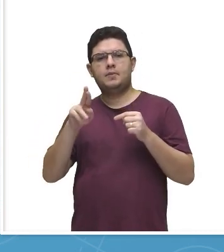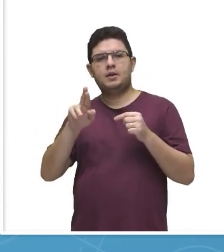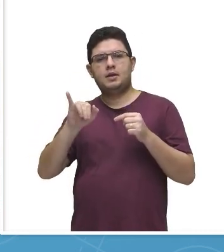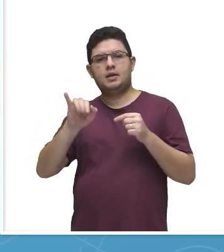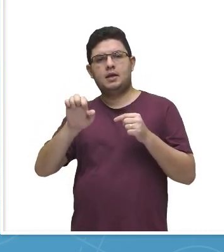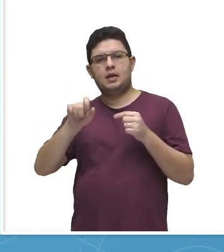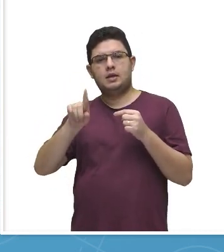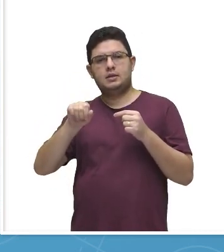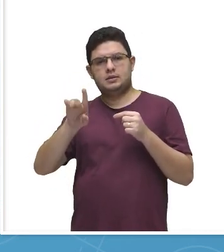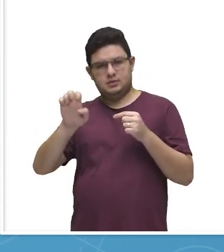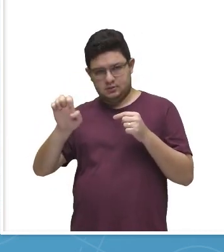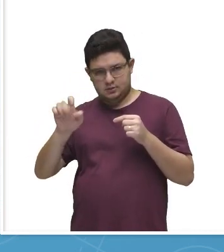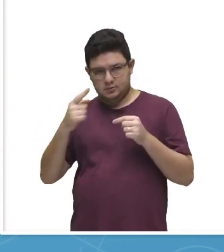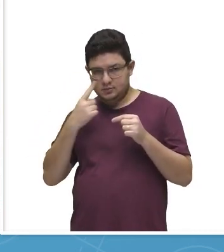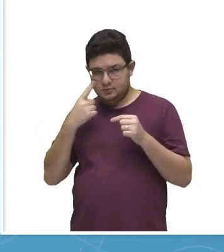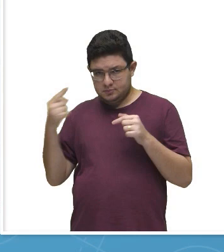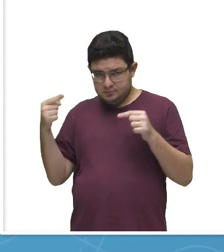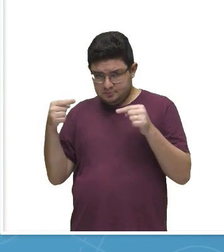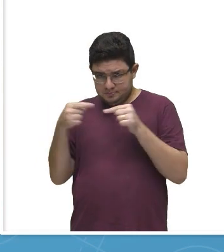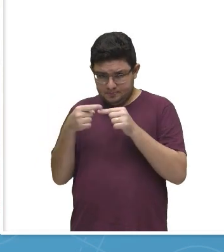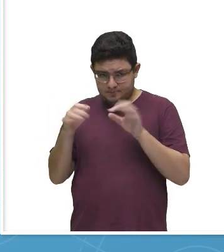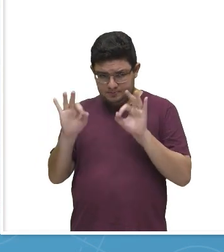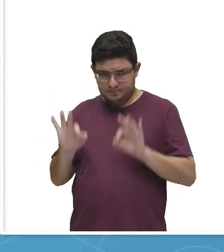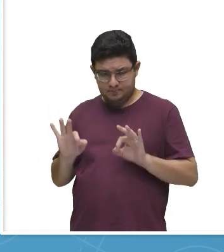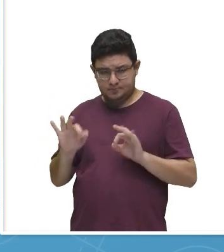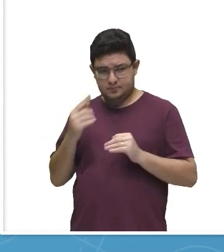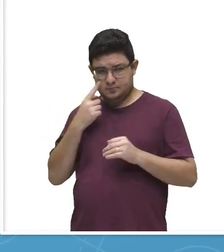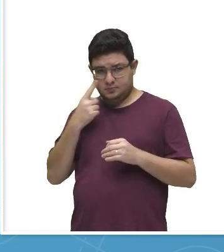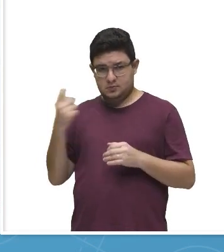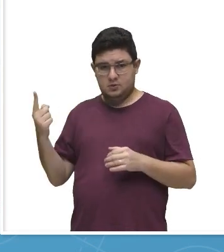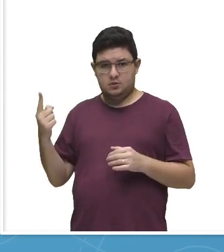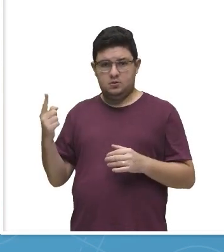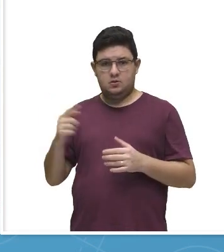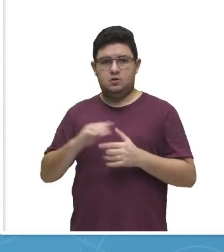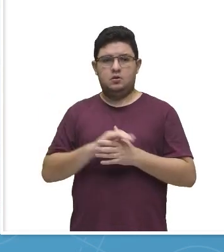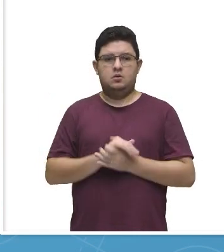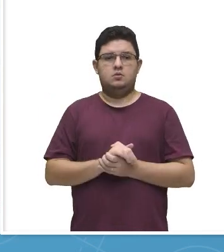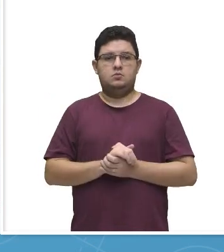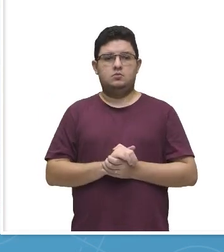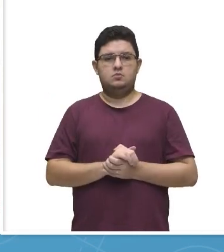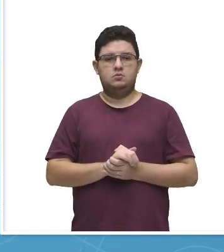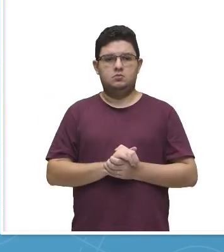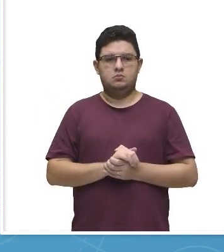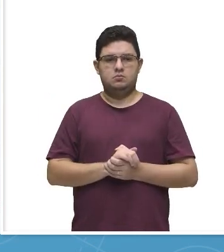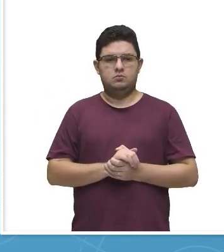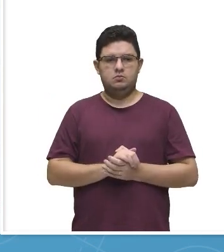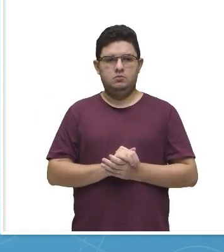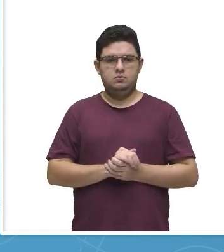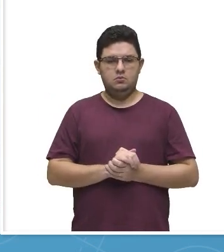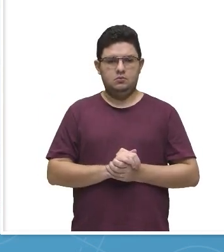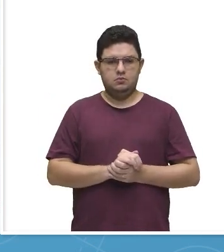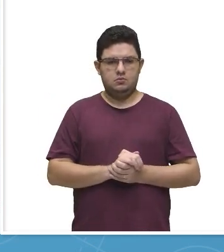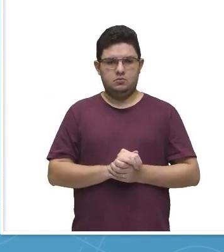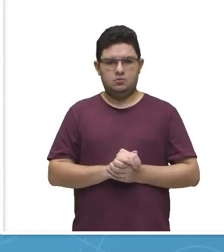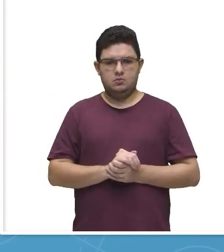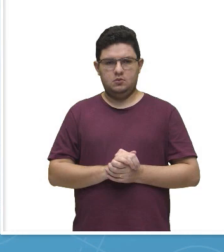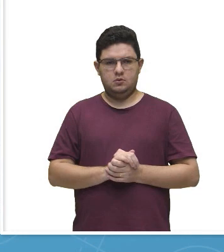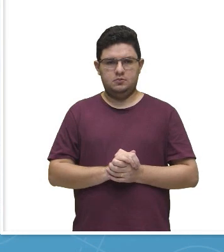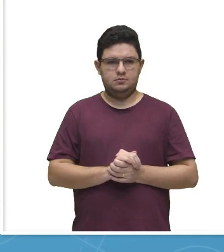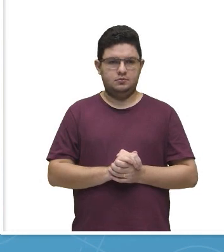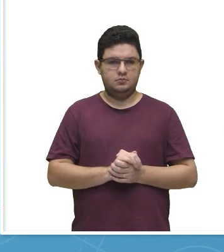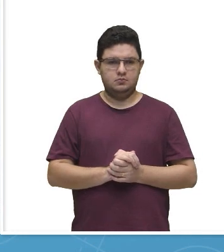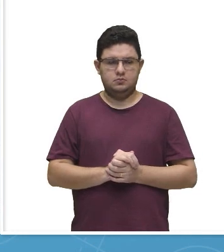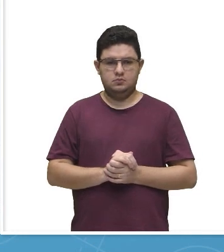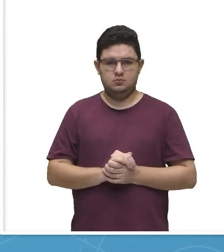nos números inteiros abaixo. Então, nós tínhamos 5 vezes 4 a terceira. Na letra B, menos 2 ao cubo a quarta. Letra C, 3, que multiplica 3